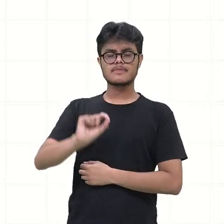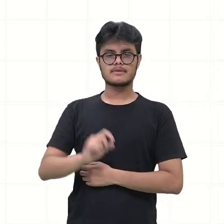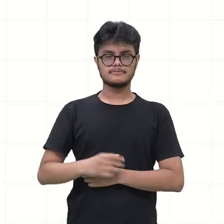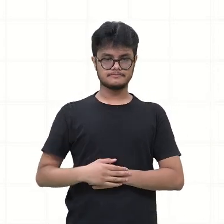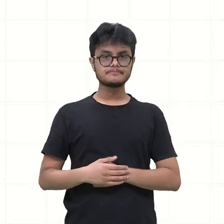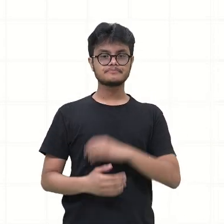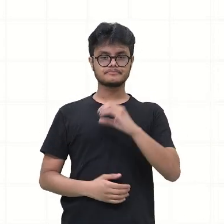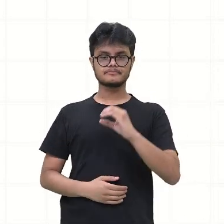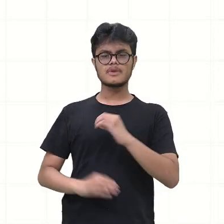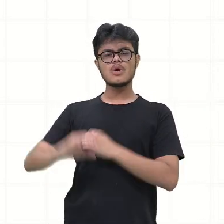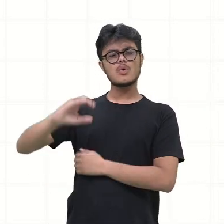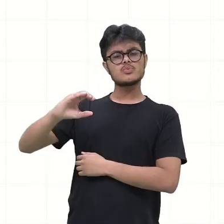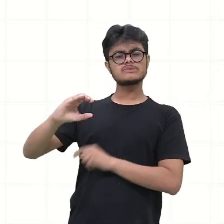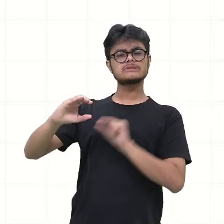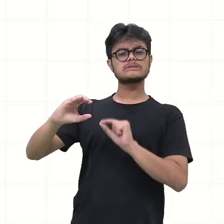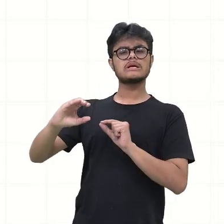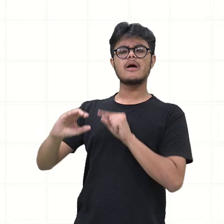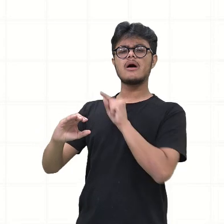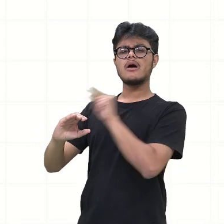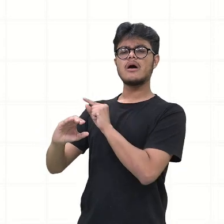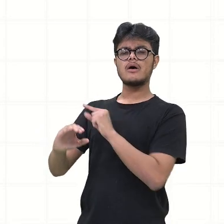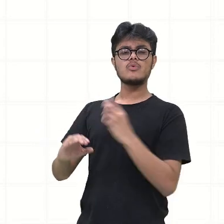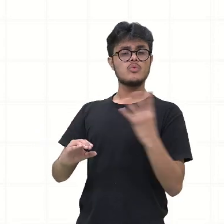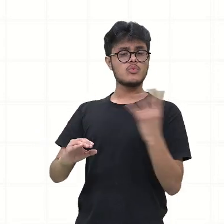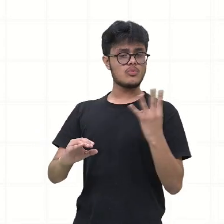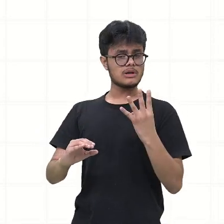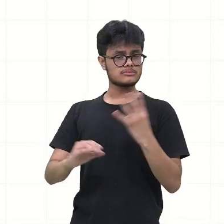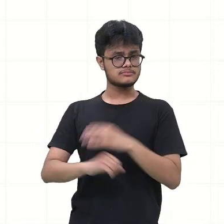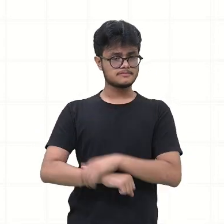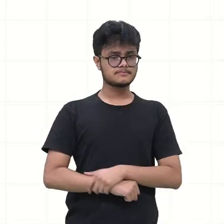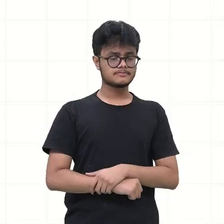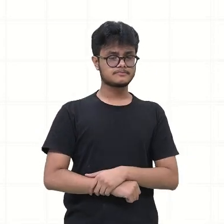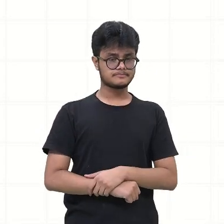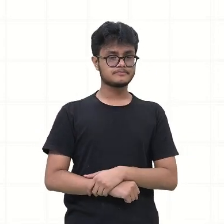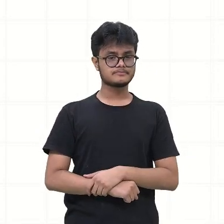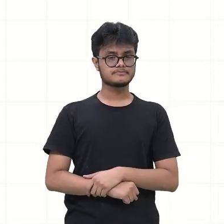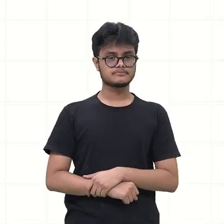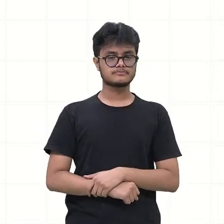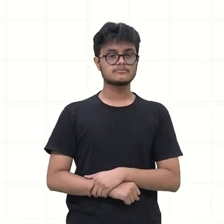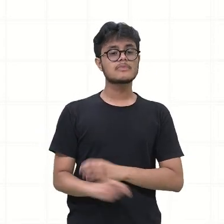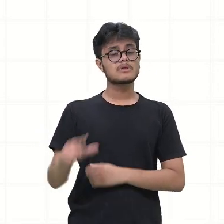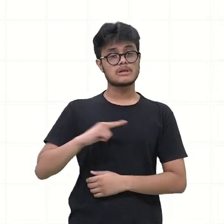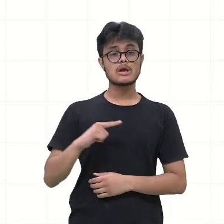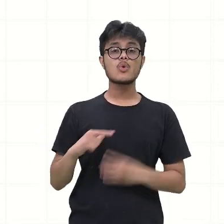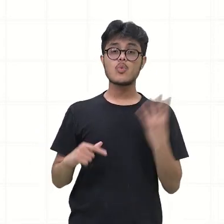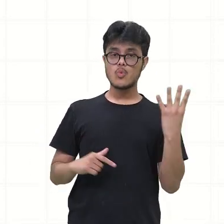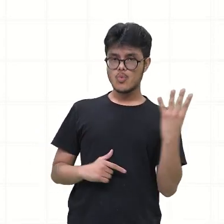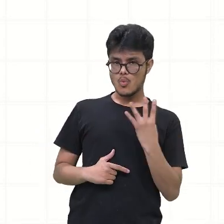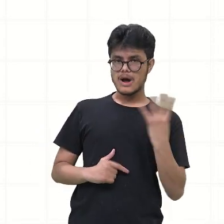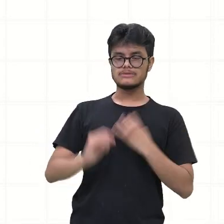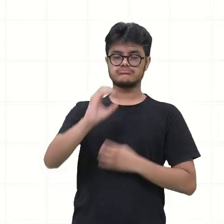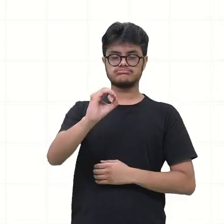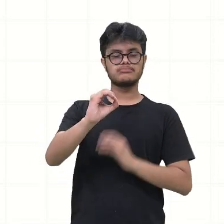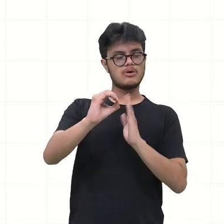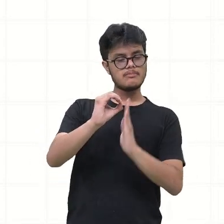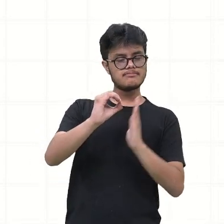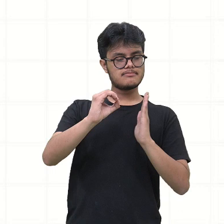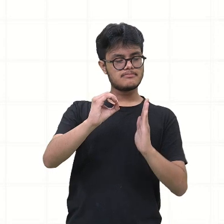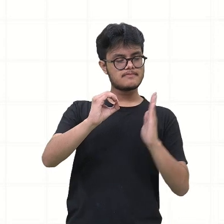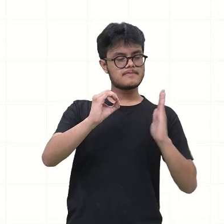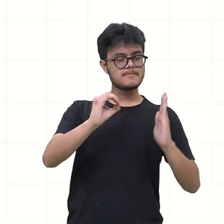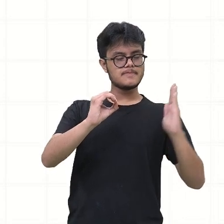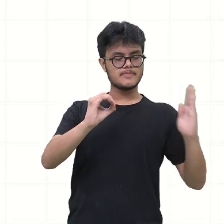C aqui no 4. Então, do 0 para o C, eu vou ter andado 4 unidades. Beleza?